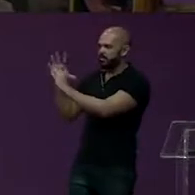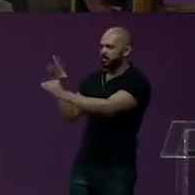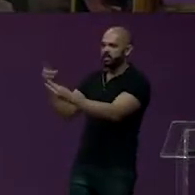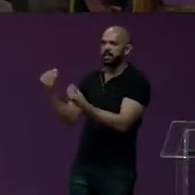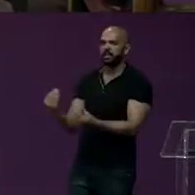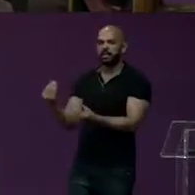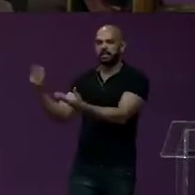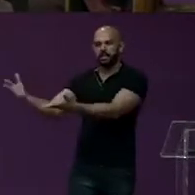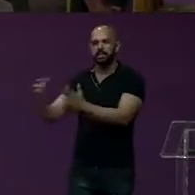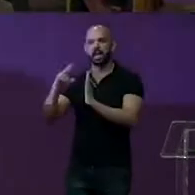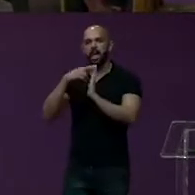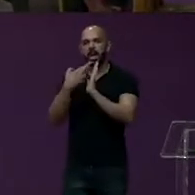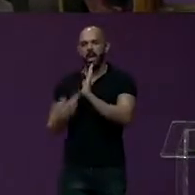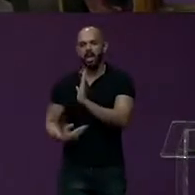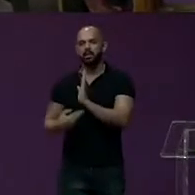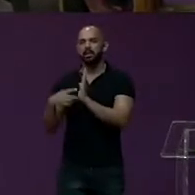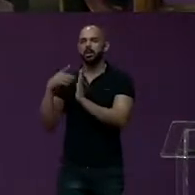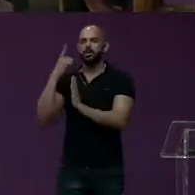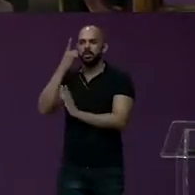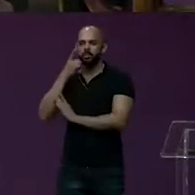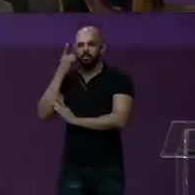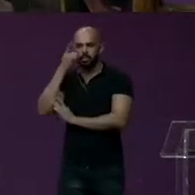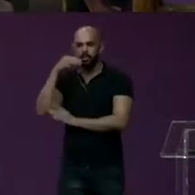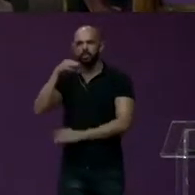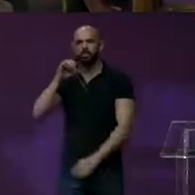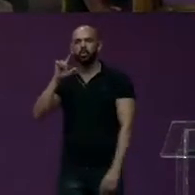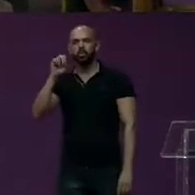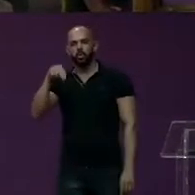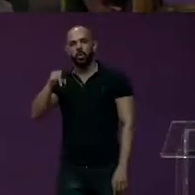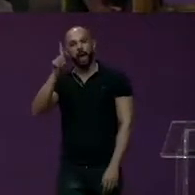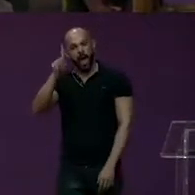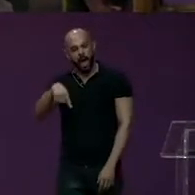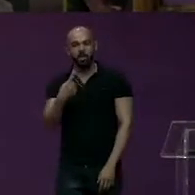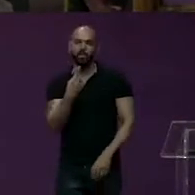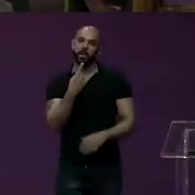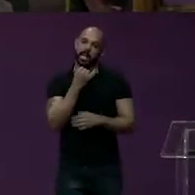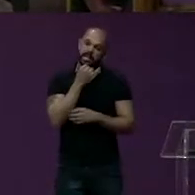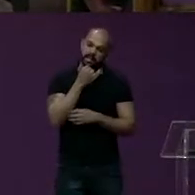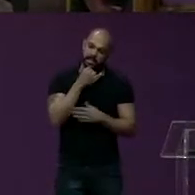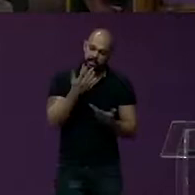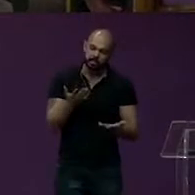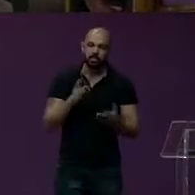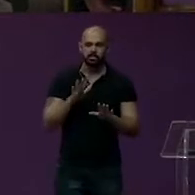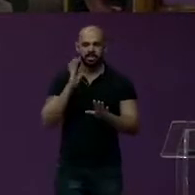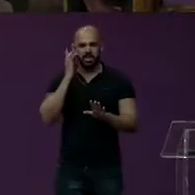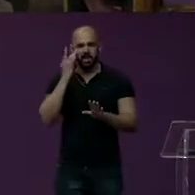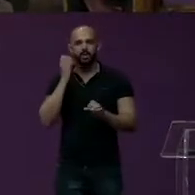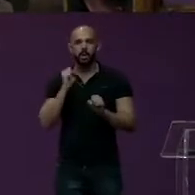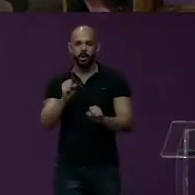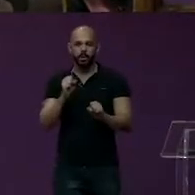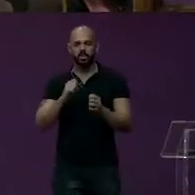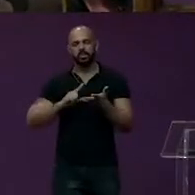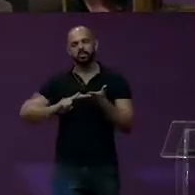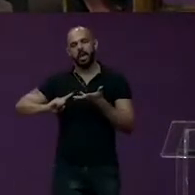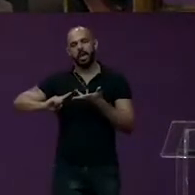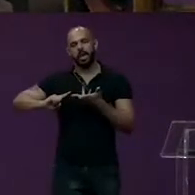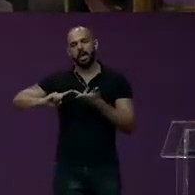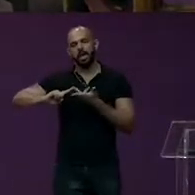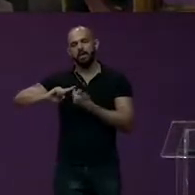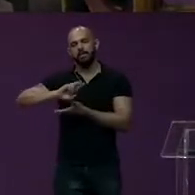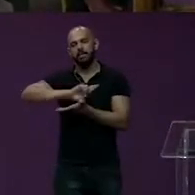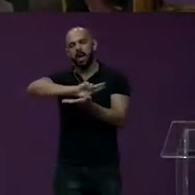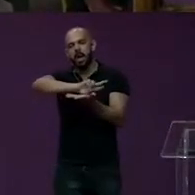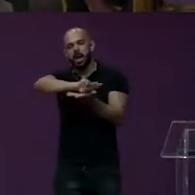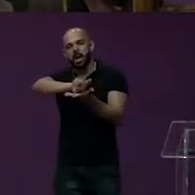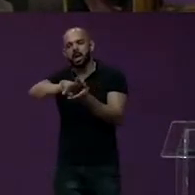pela entrega do relatório ao deputado Molon, é um exemplo disso, né, mas eu acho que a gente poderia enumerar muitas